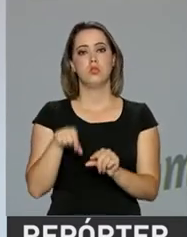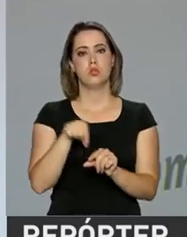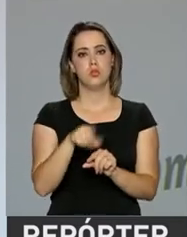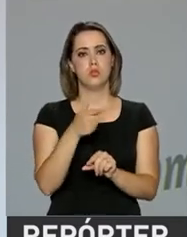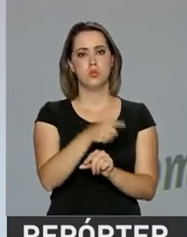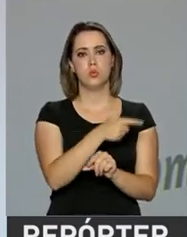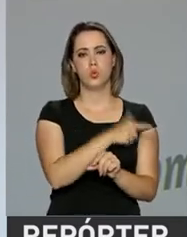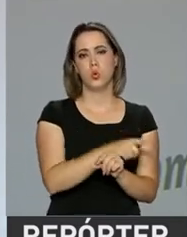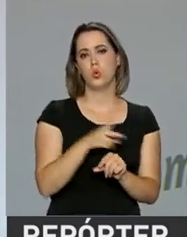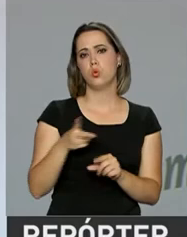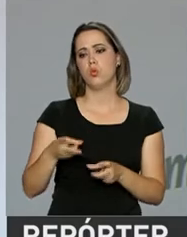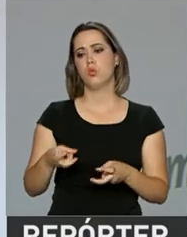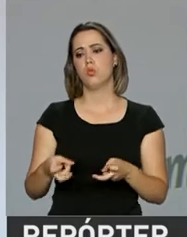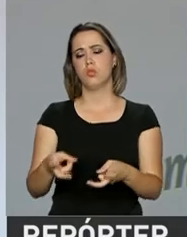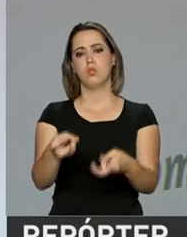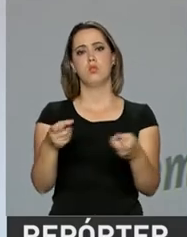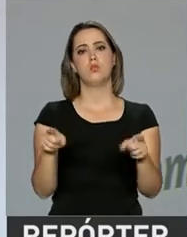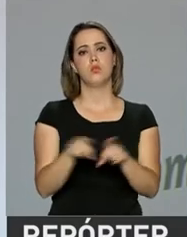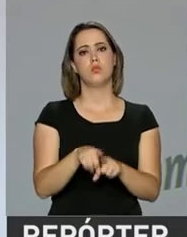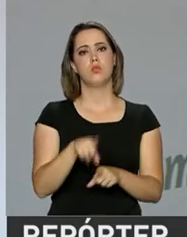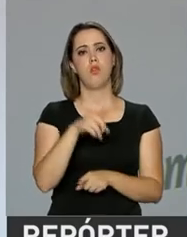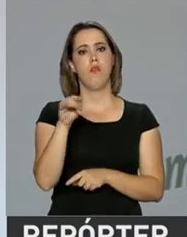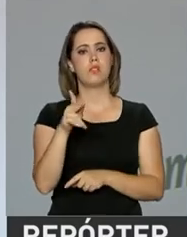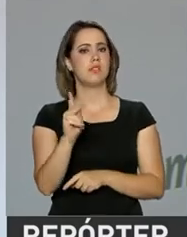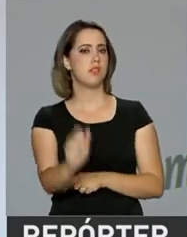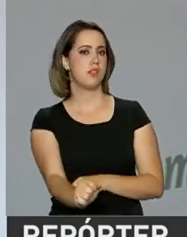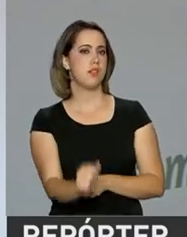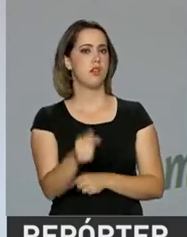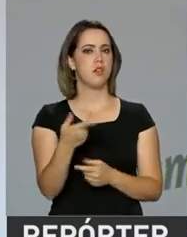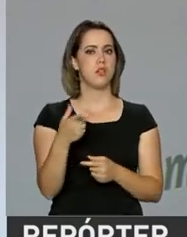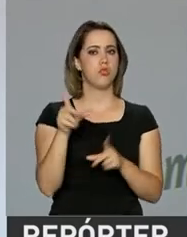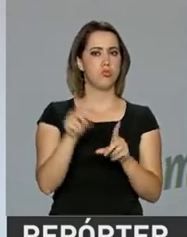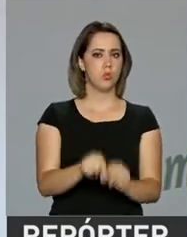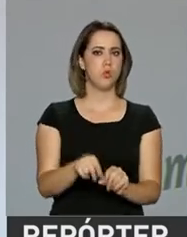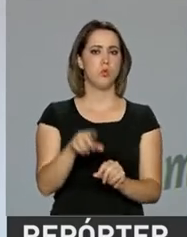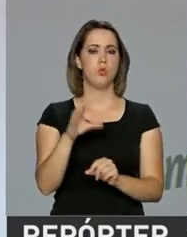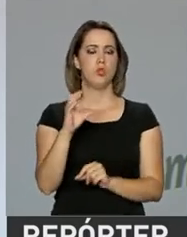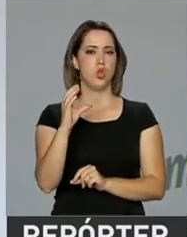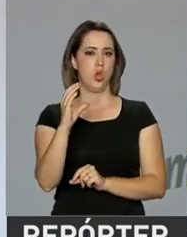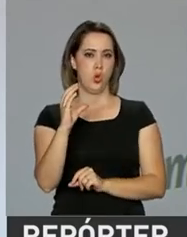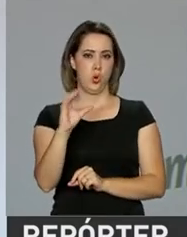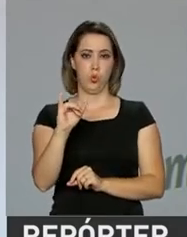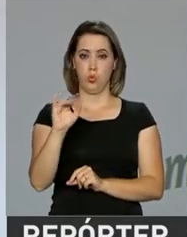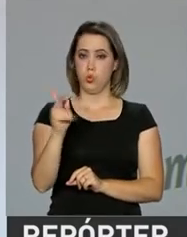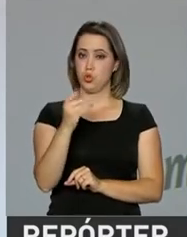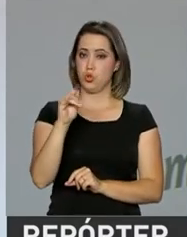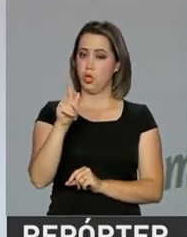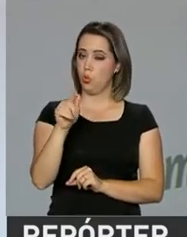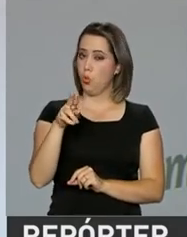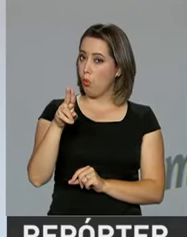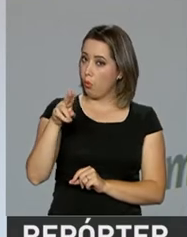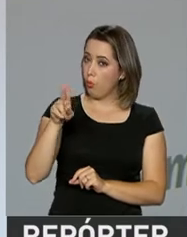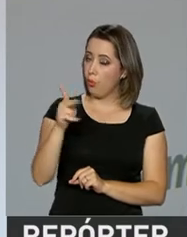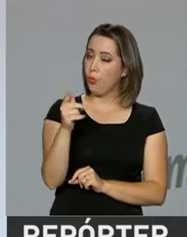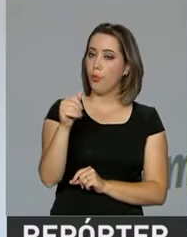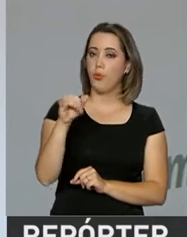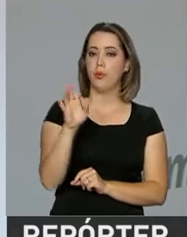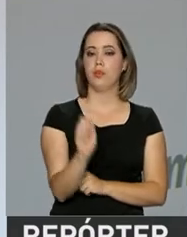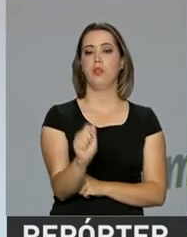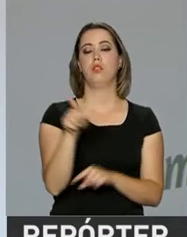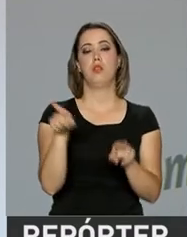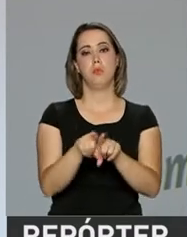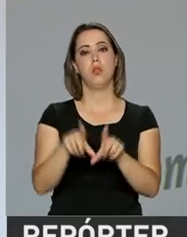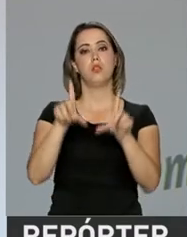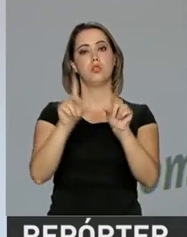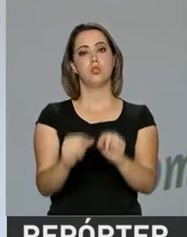de outros vírus, como chikungunya, zika. E isso, a gente soltando os mosquitos na natureza, a gente